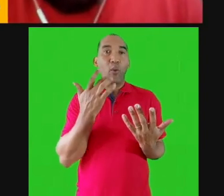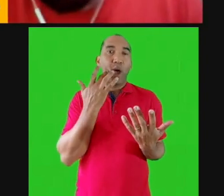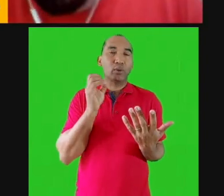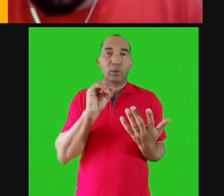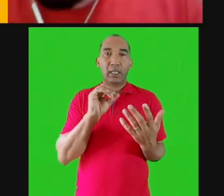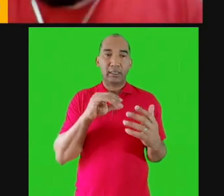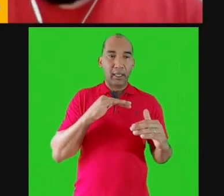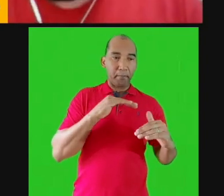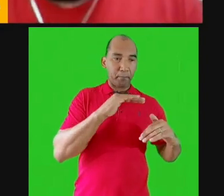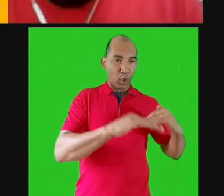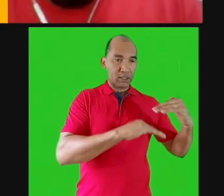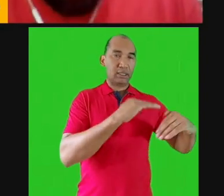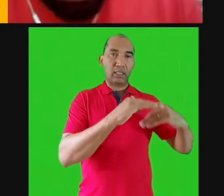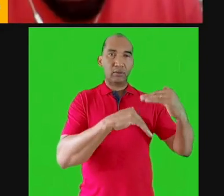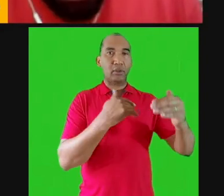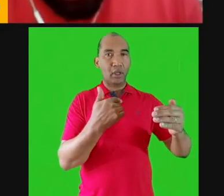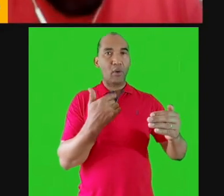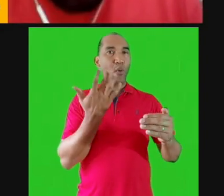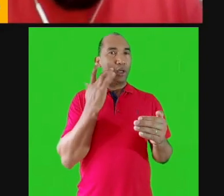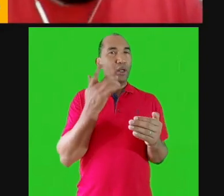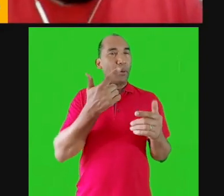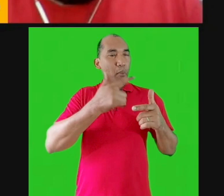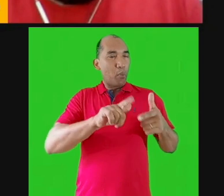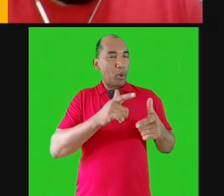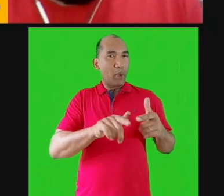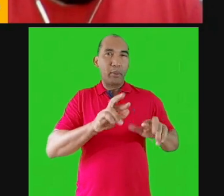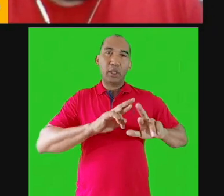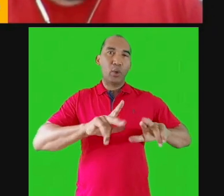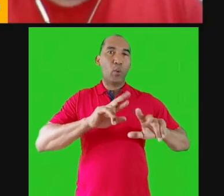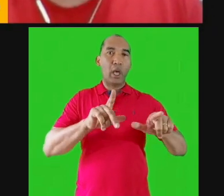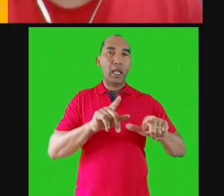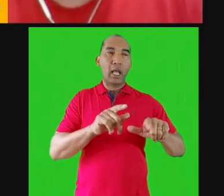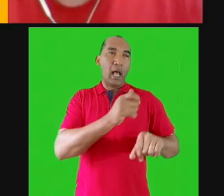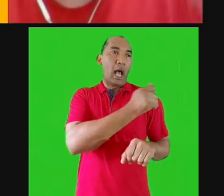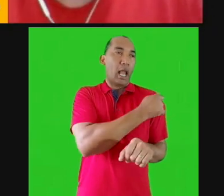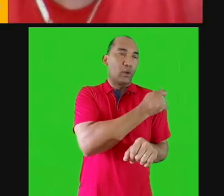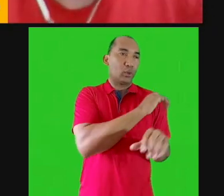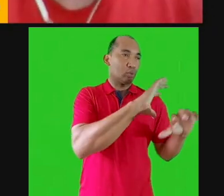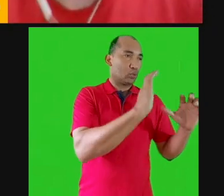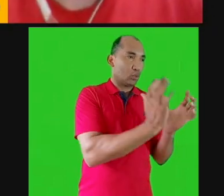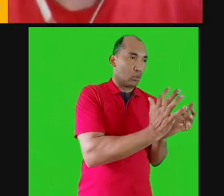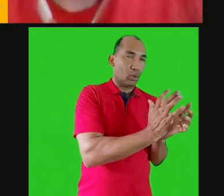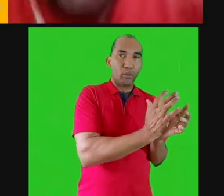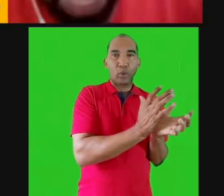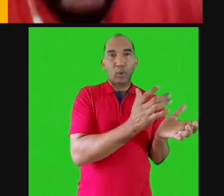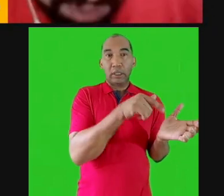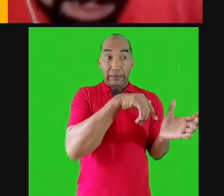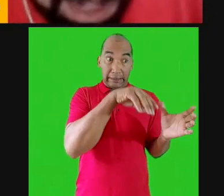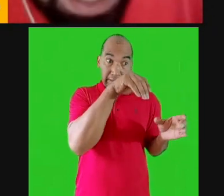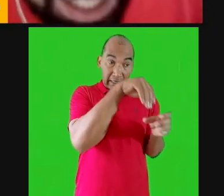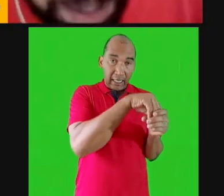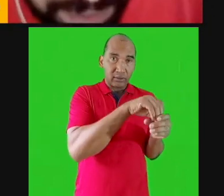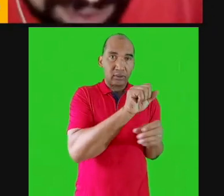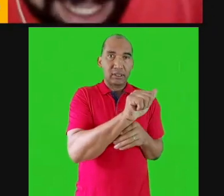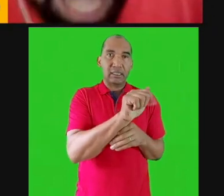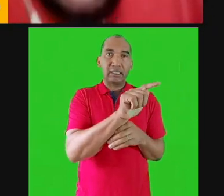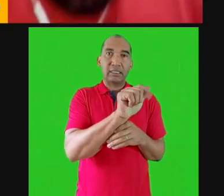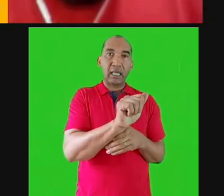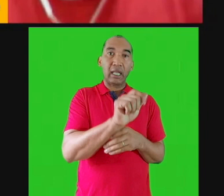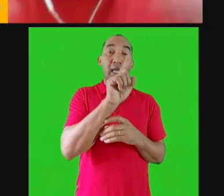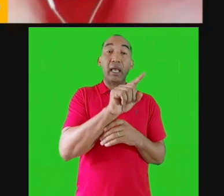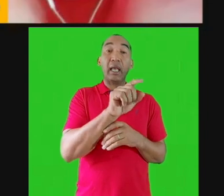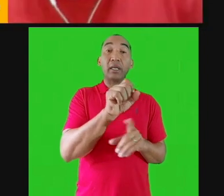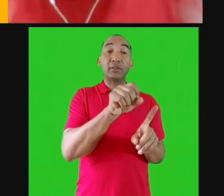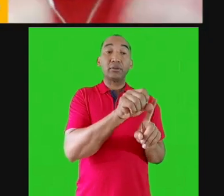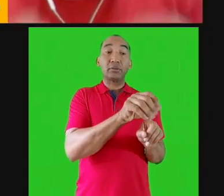Então, eu acho assim, dentro desse processo, eu acho que o problema não era os alunos ou as alunas, os alunos estavam dentro de sala de aula,